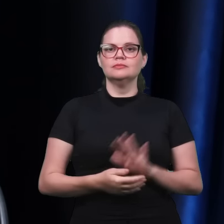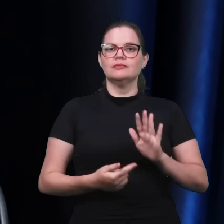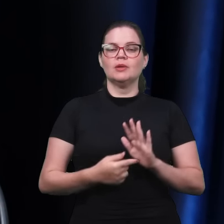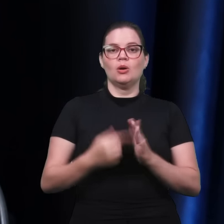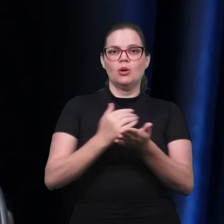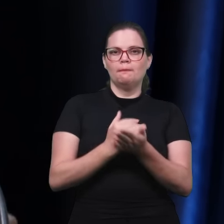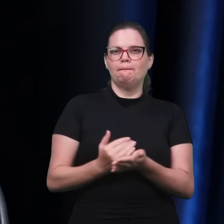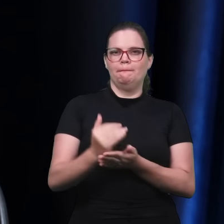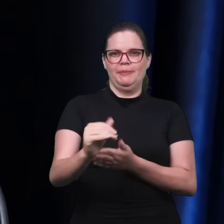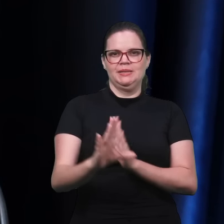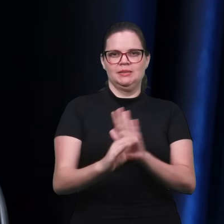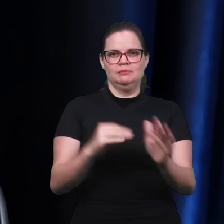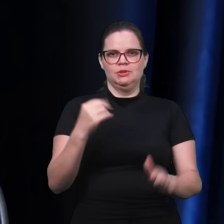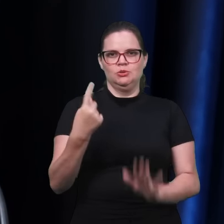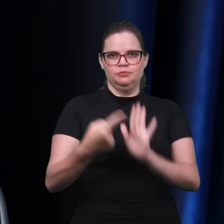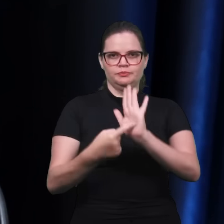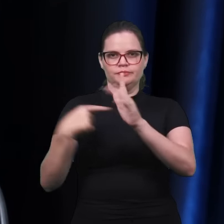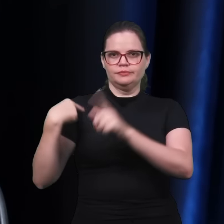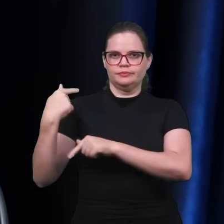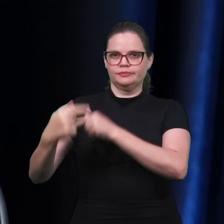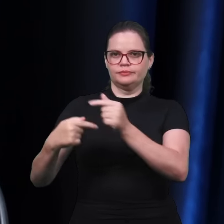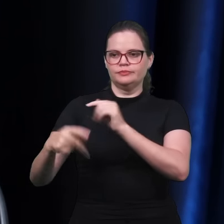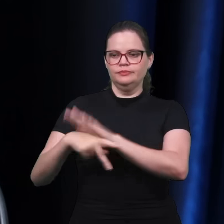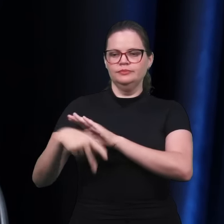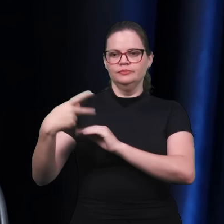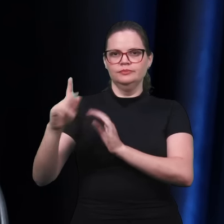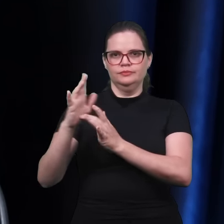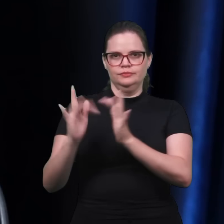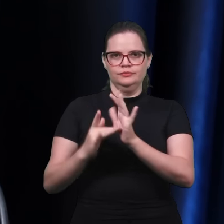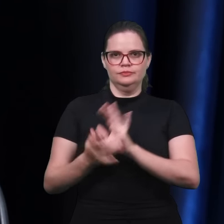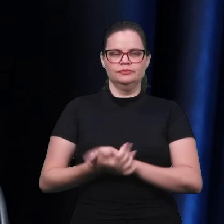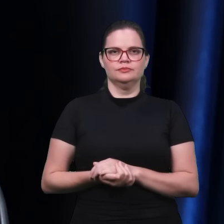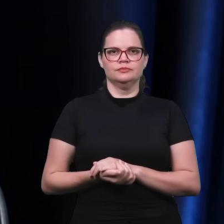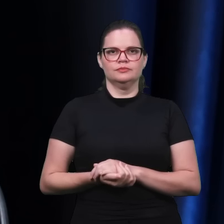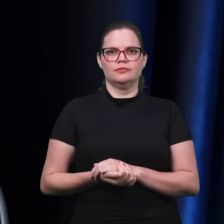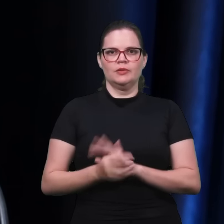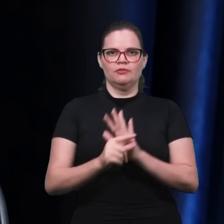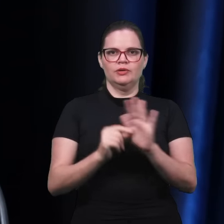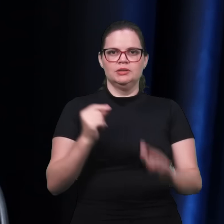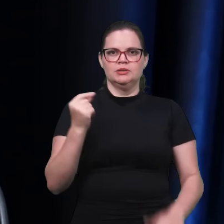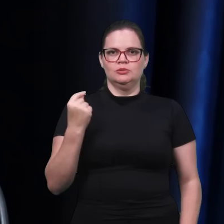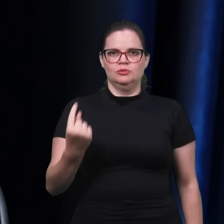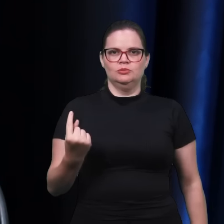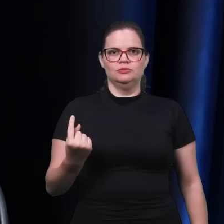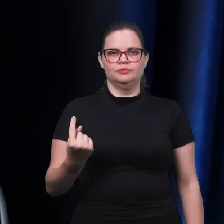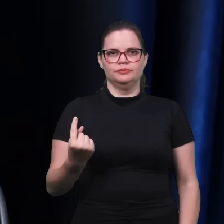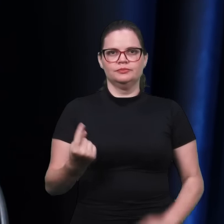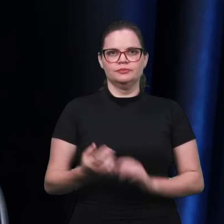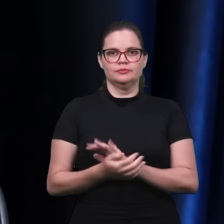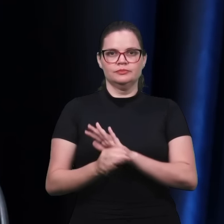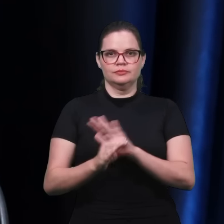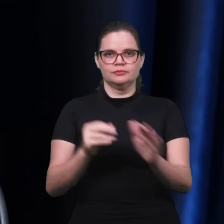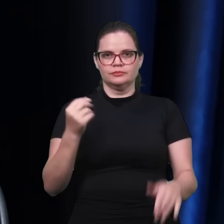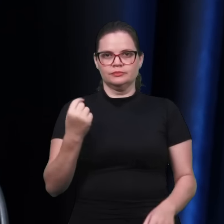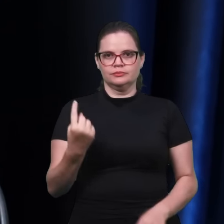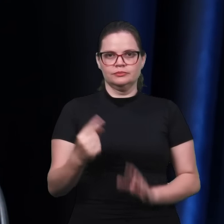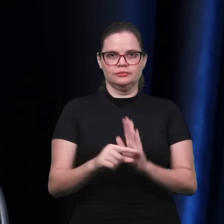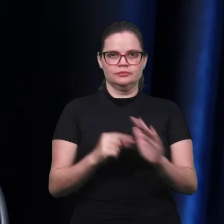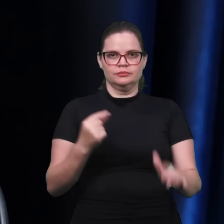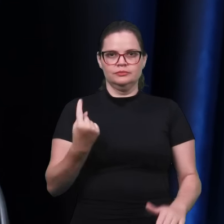Mateus, com a genealogia de Jesus, né? Desde o primeiro versículo, né, já começa mostrando